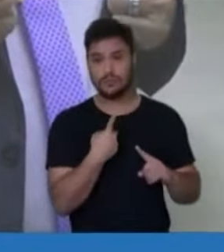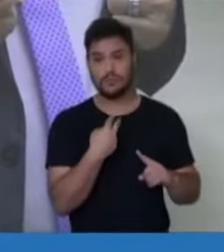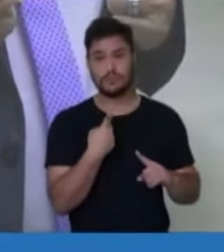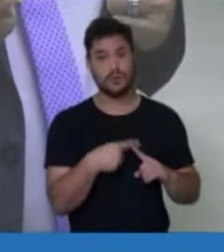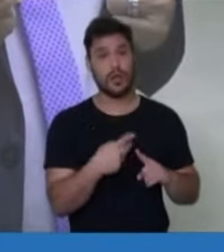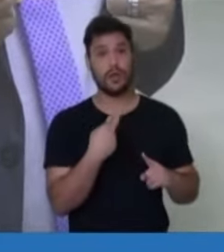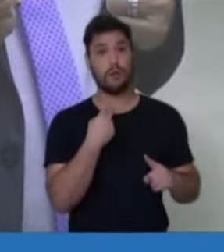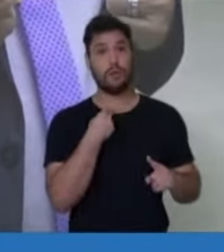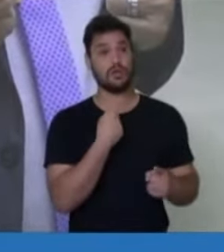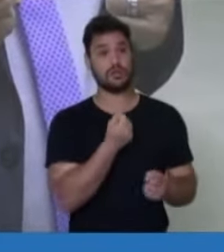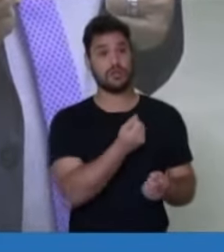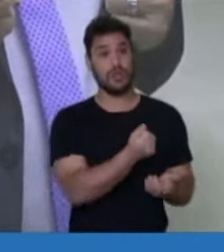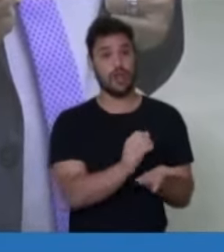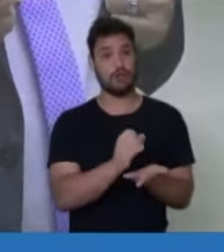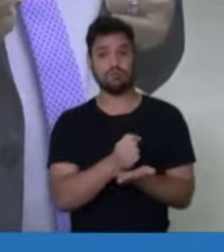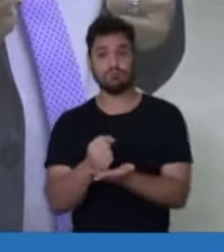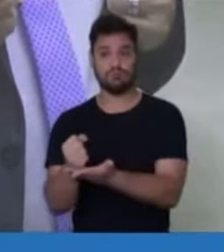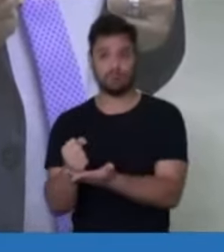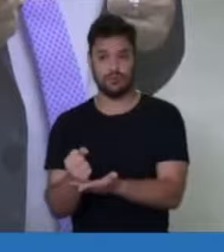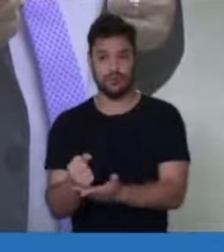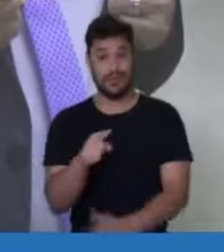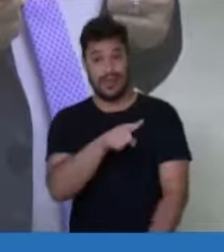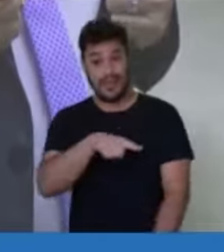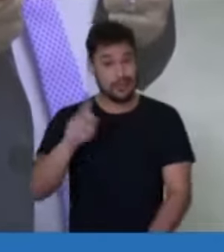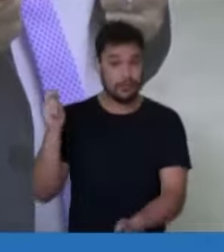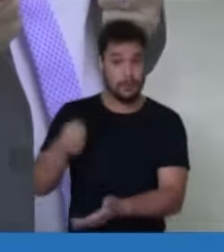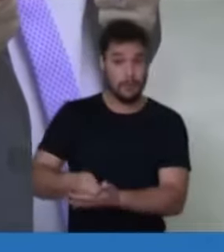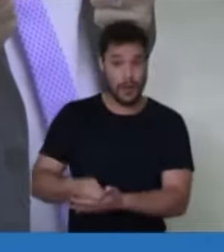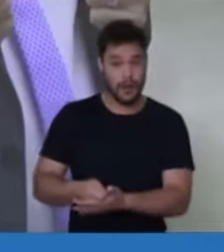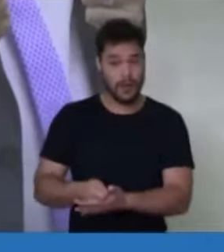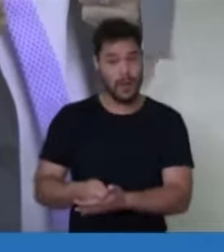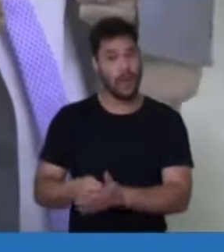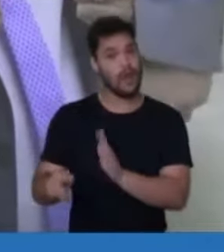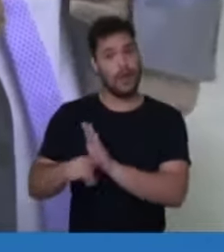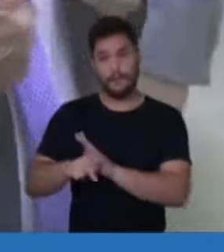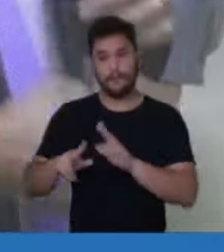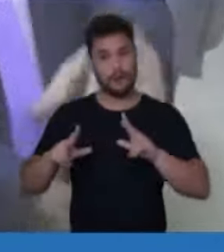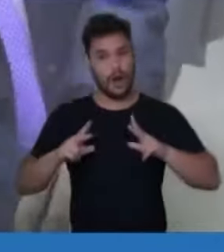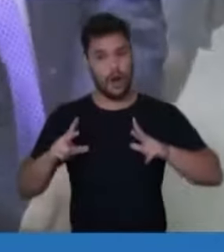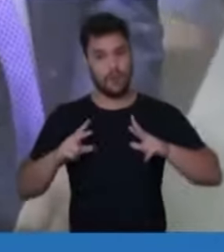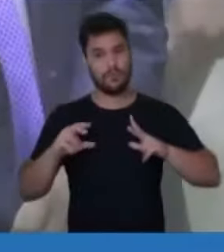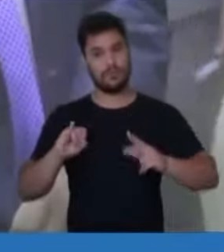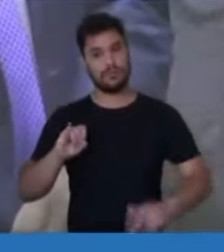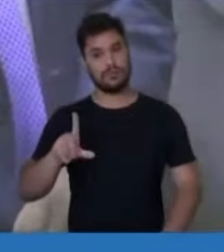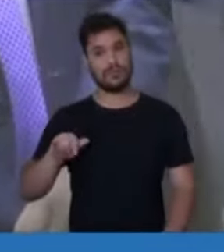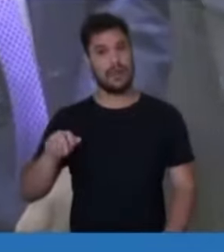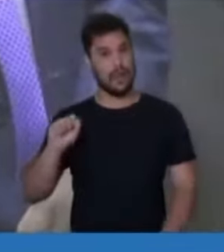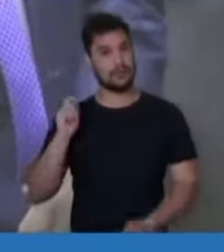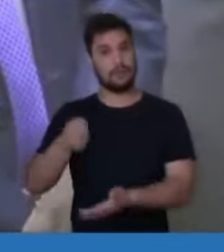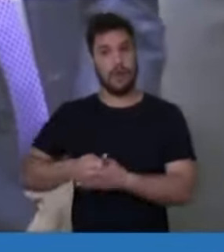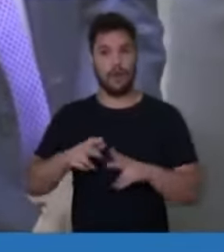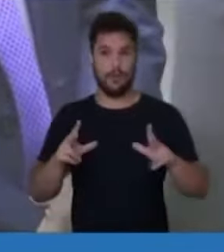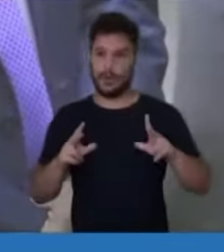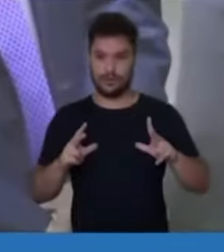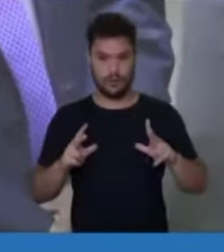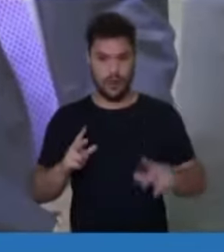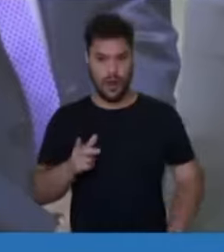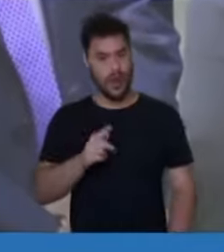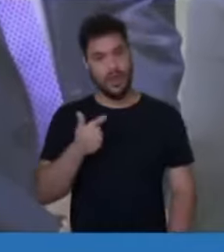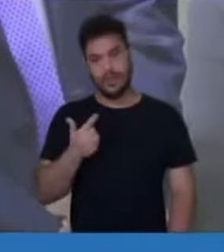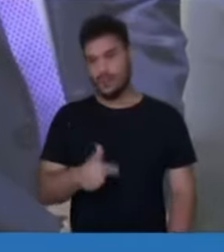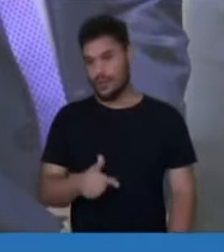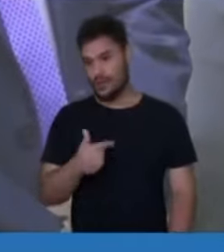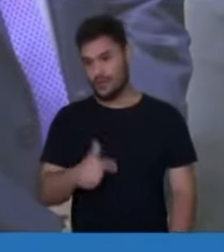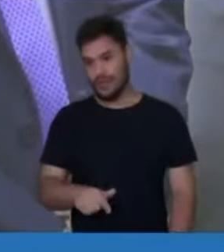contribuir. Então aquilo foi pago pelo bolso do Silas Malafaia e não teve nada